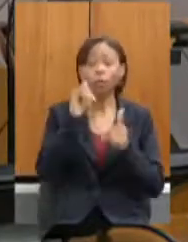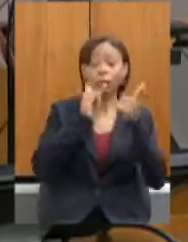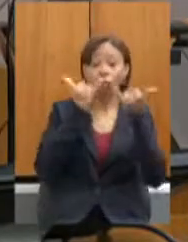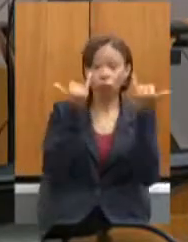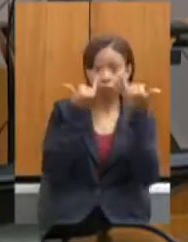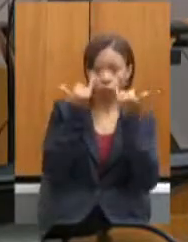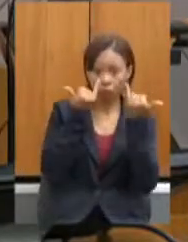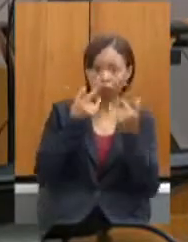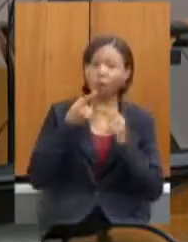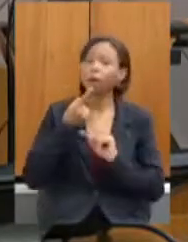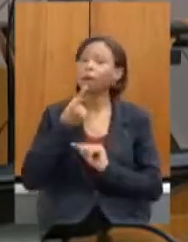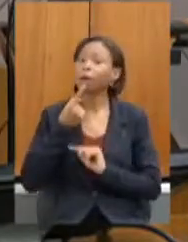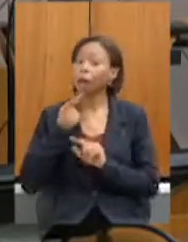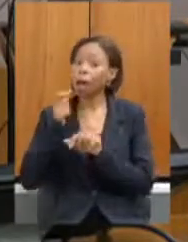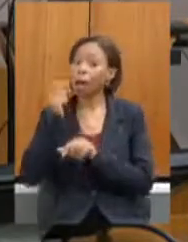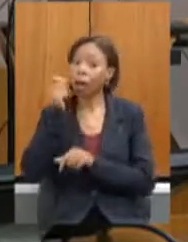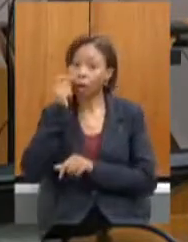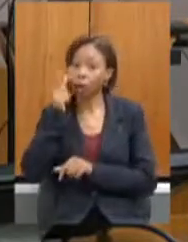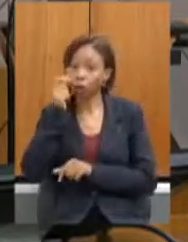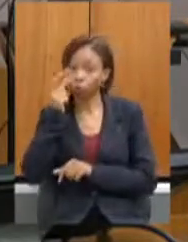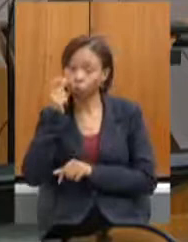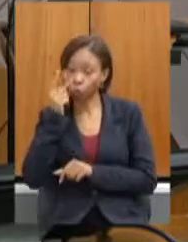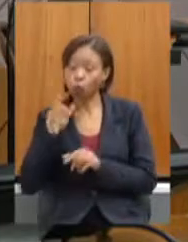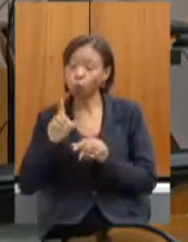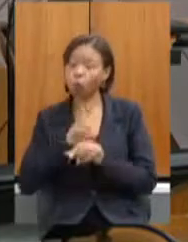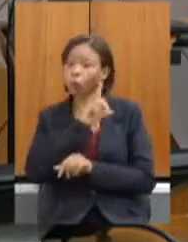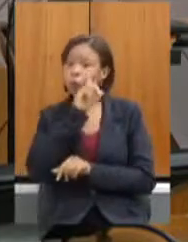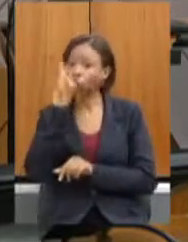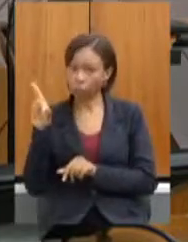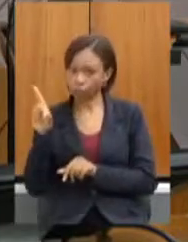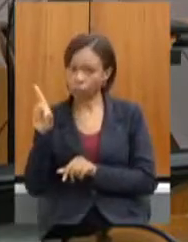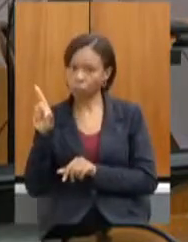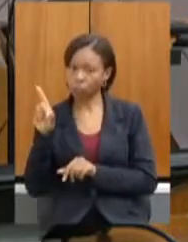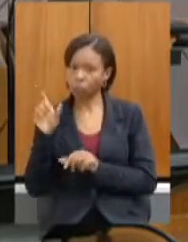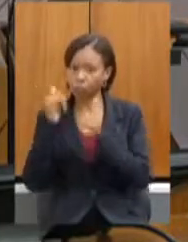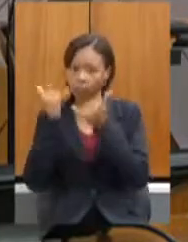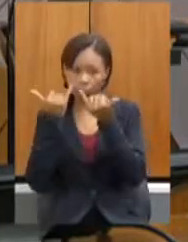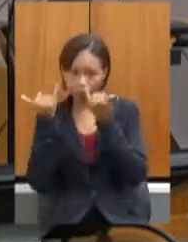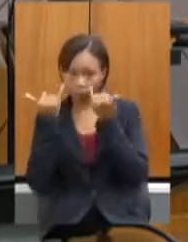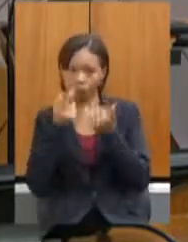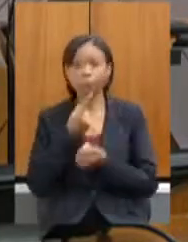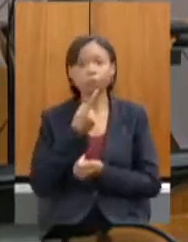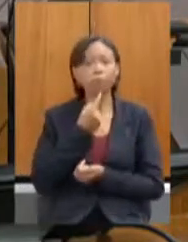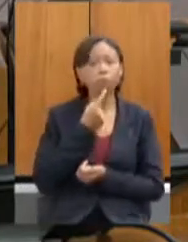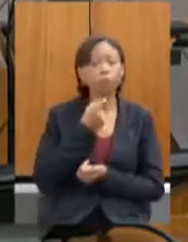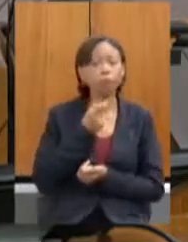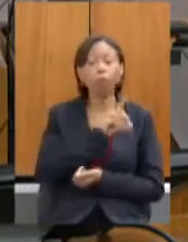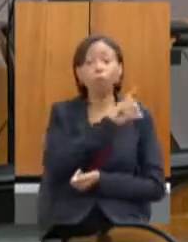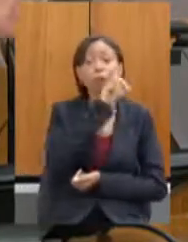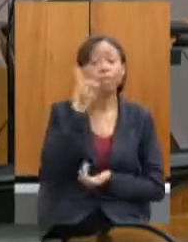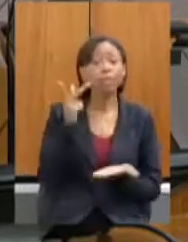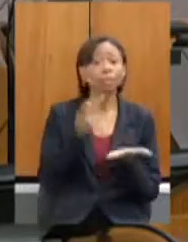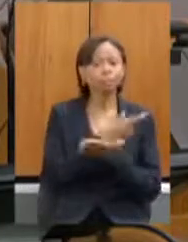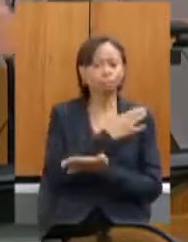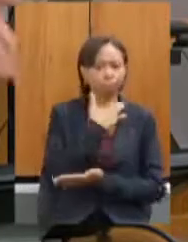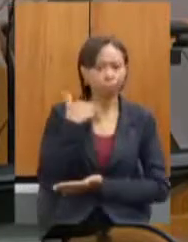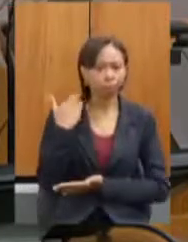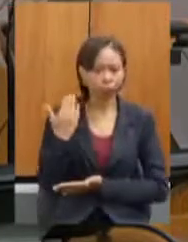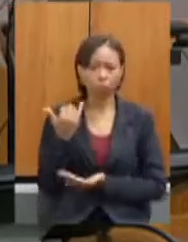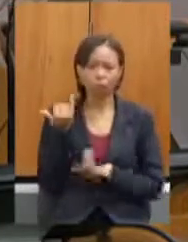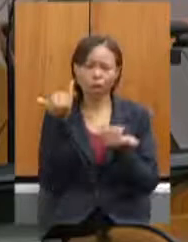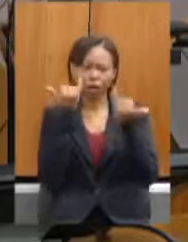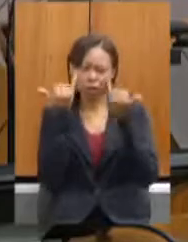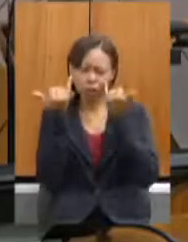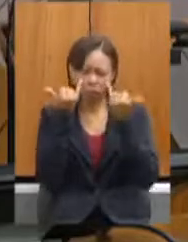azul está data da notificação em amarelo e vermelho data da ocorrência nos vemos que as notificações elas